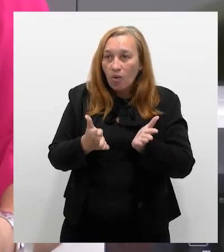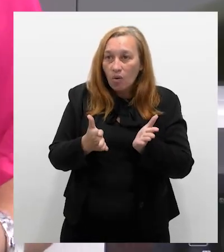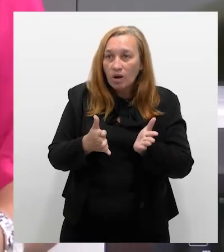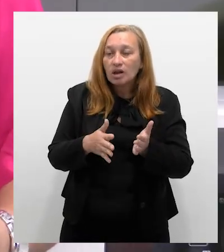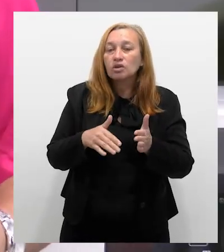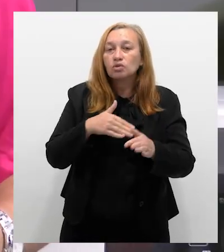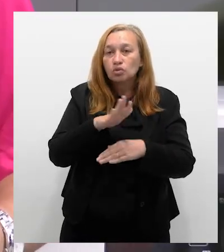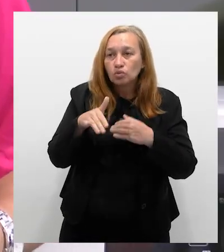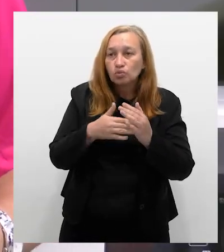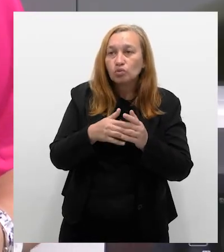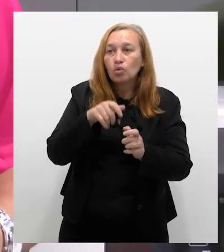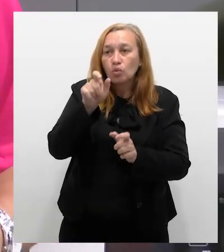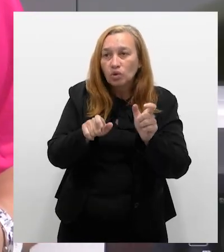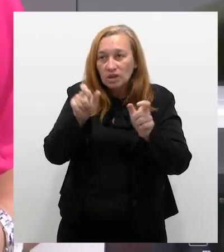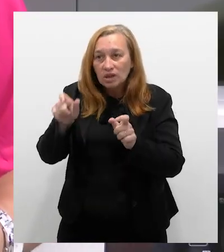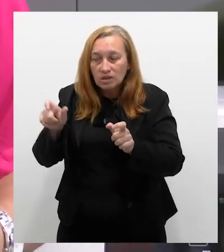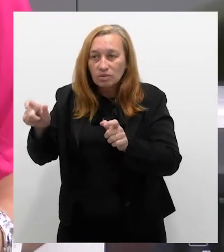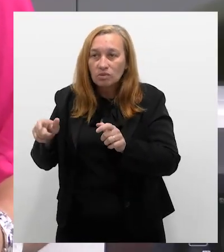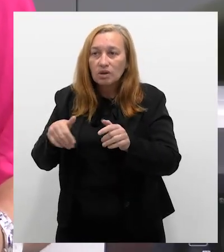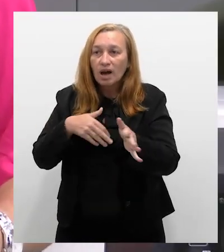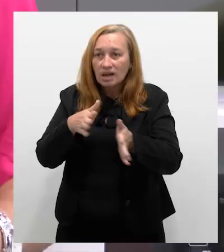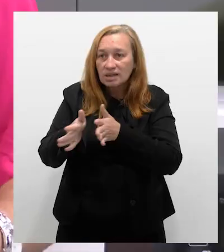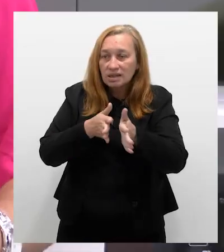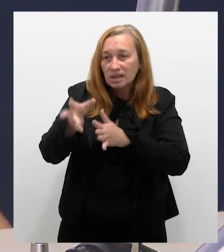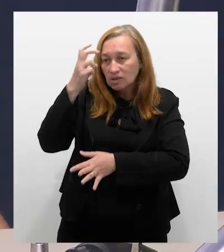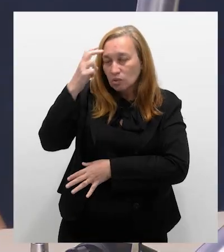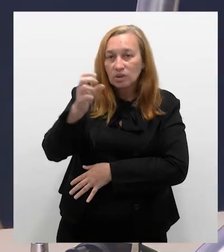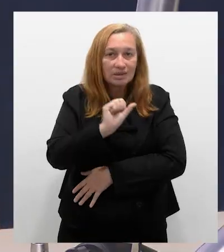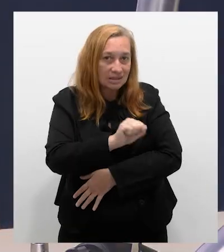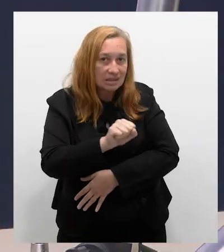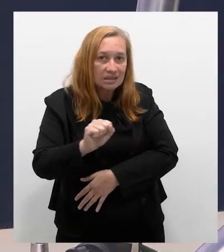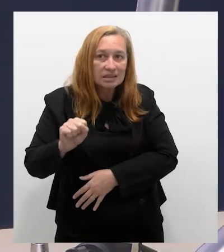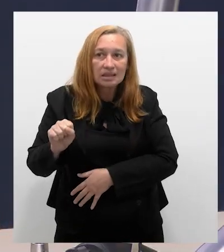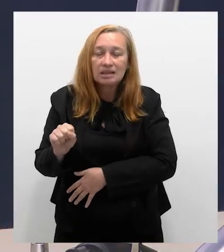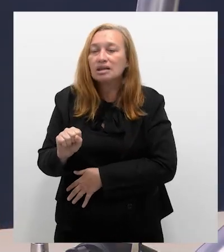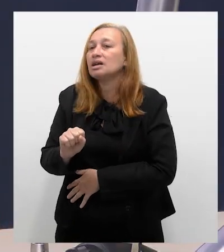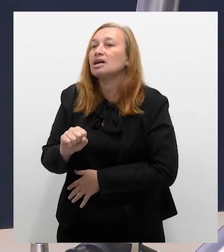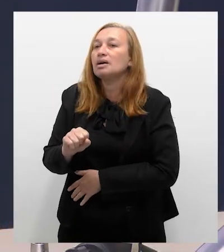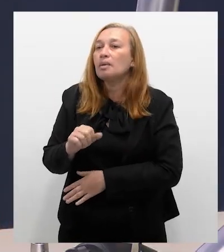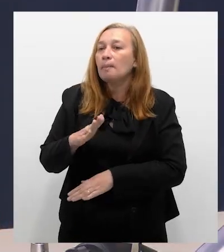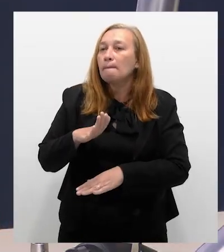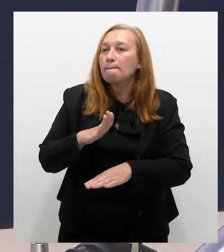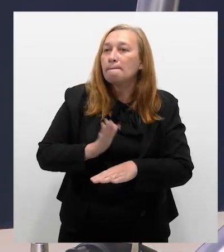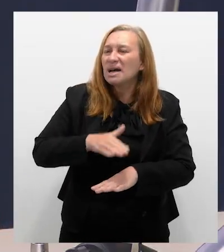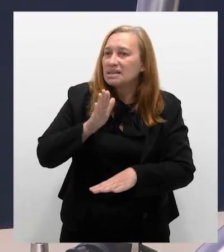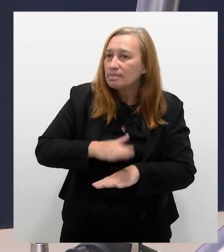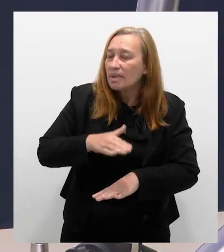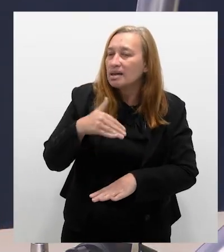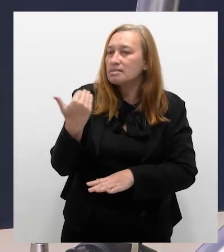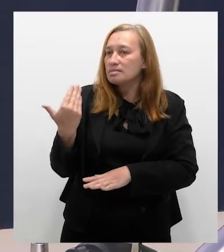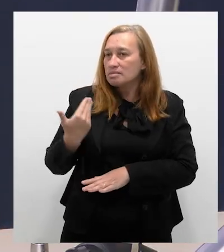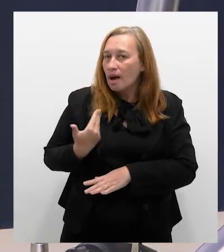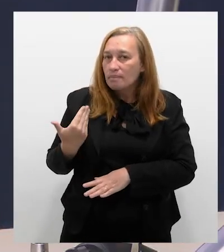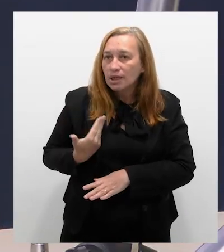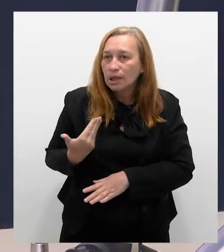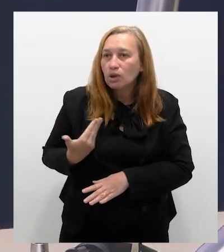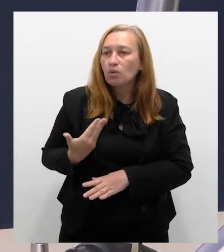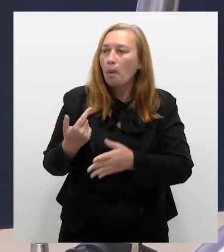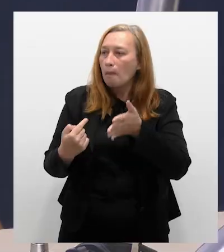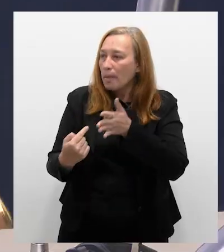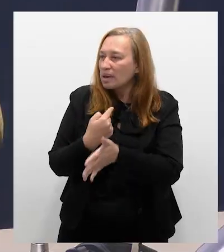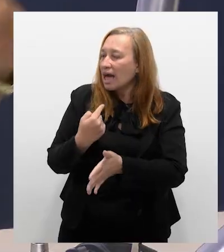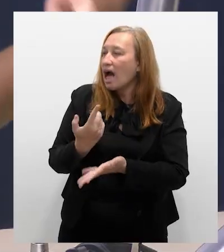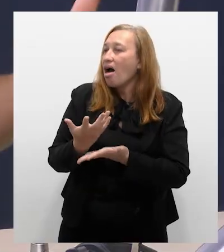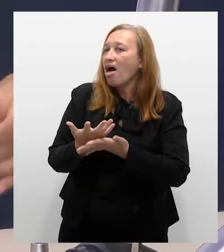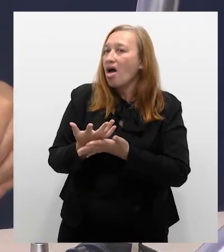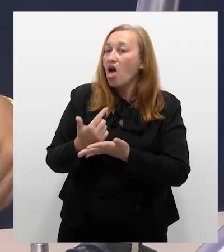está conseguindo acessar essa Sim. cultura? Sim, com certeza. mais e mais amigos vêm perguntar,